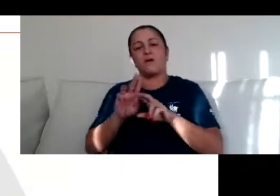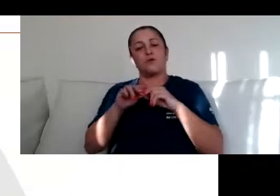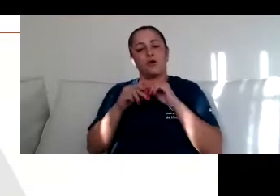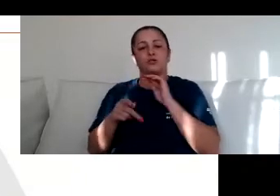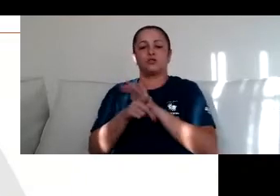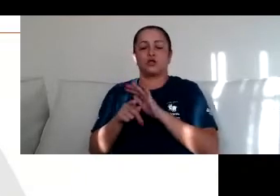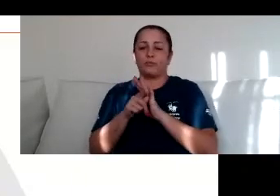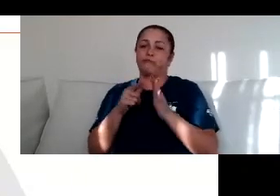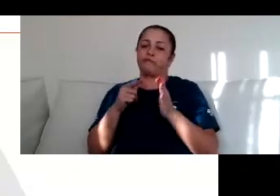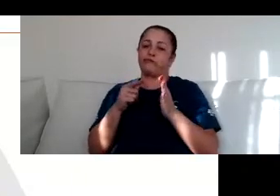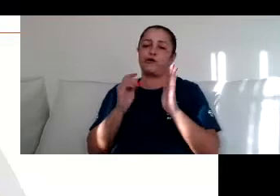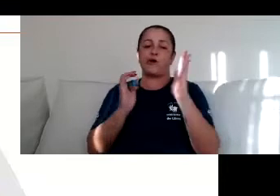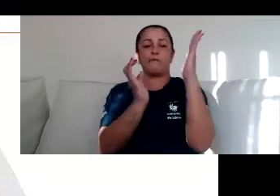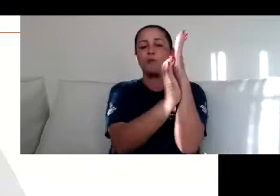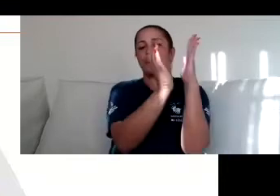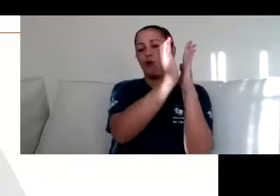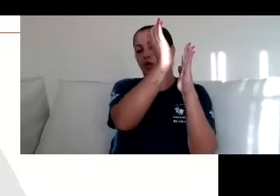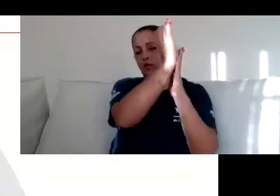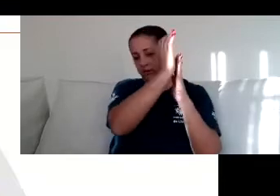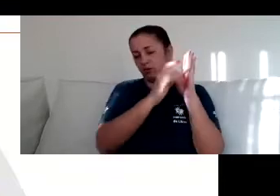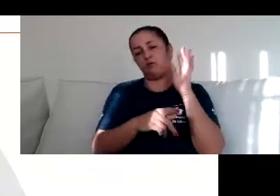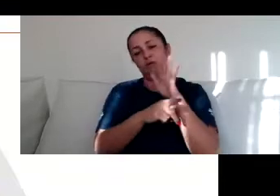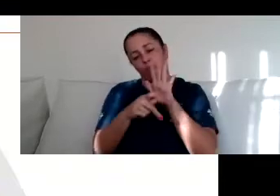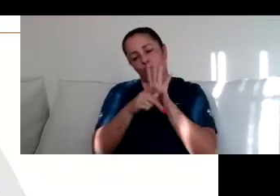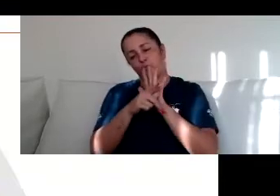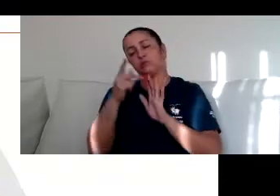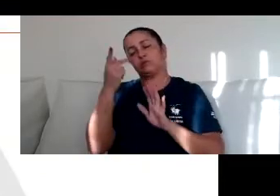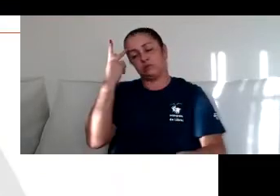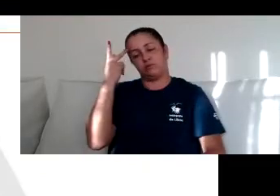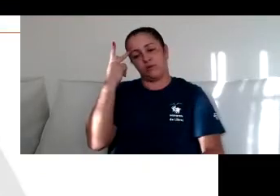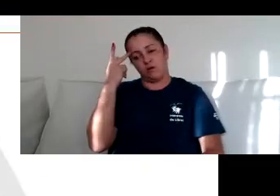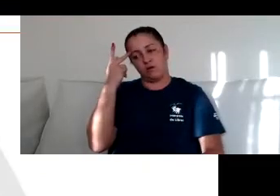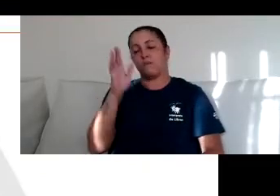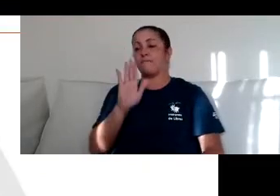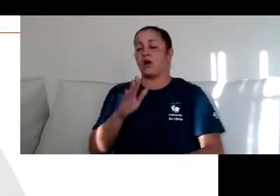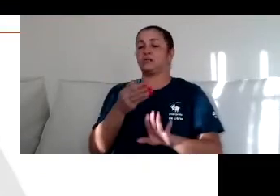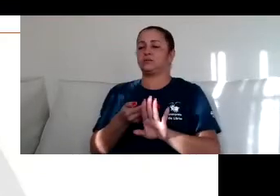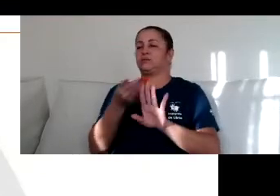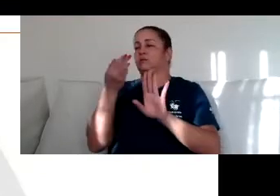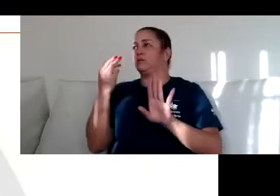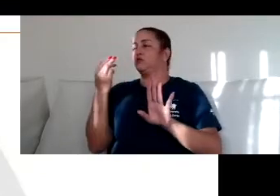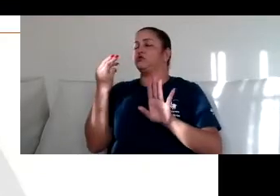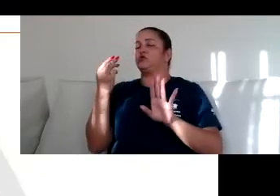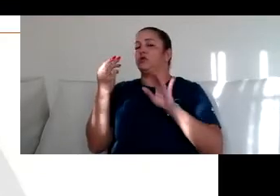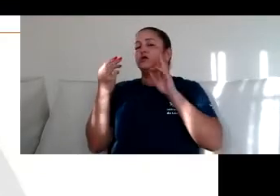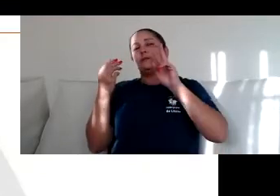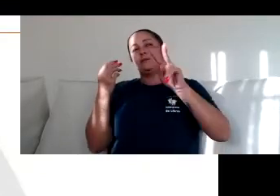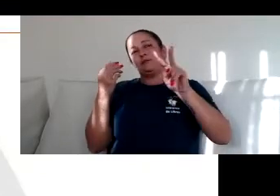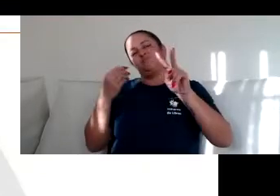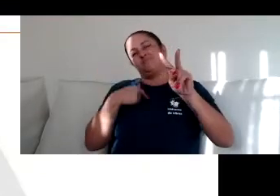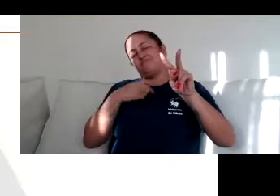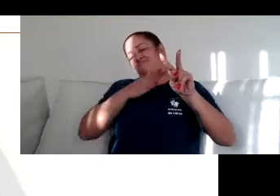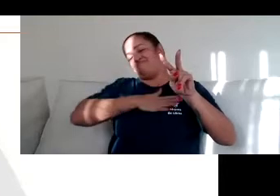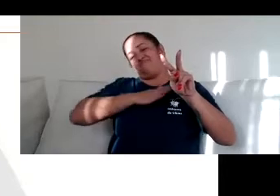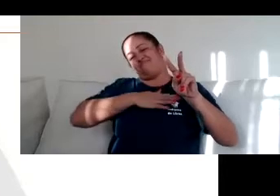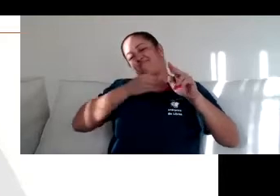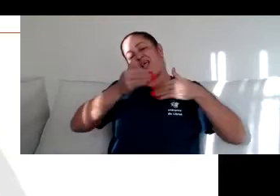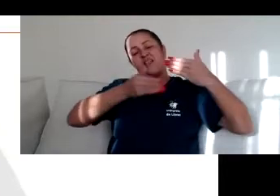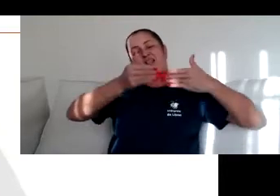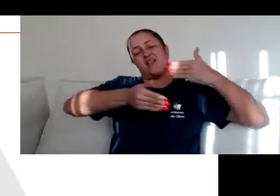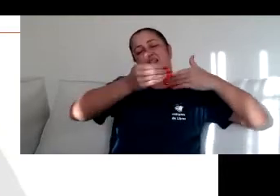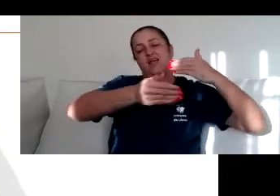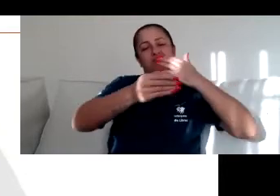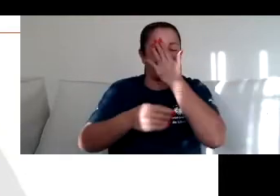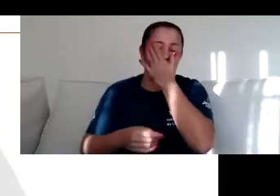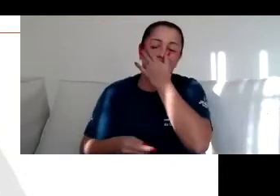Prefeitura Municipal de São Paulo, mas acompanhei de longe e com o coração tranquilo o caminhar dessa biblioteca, que